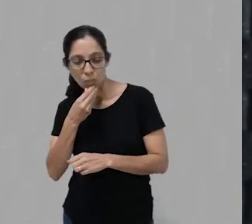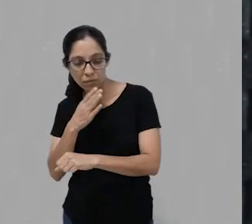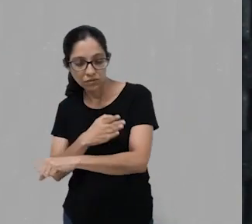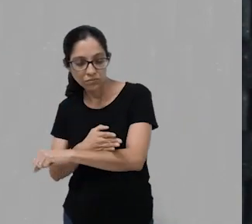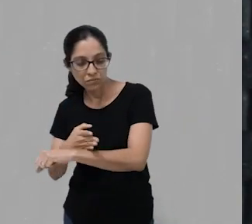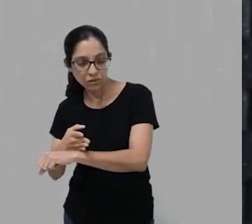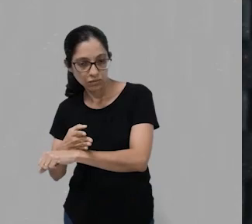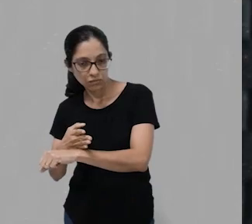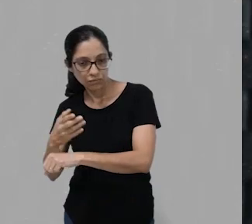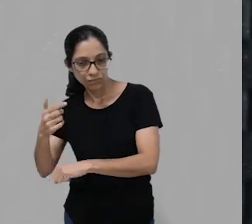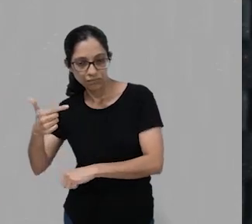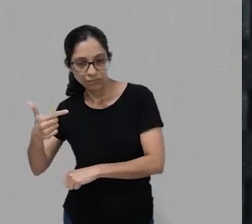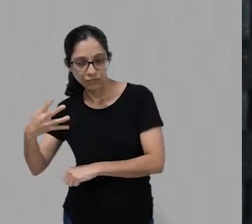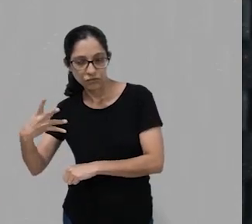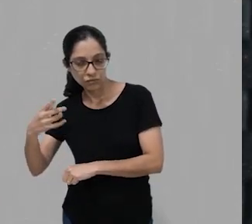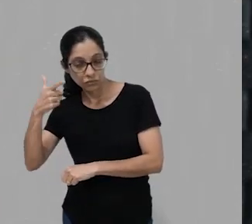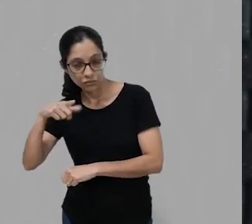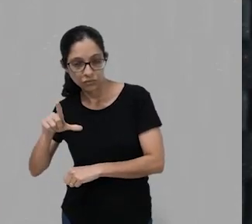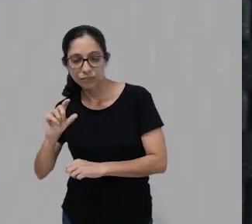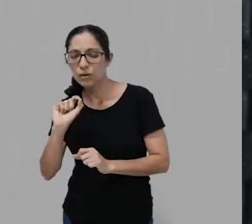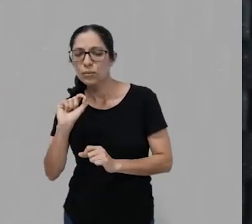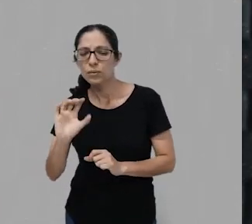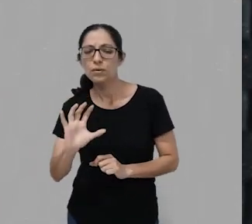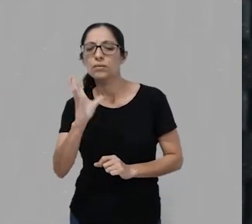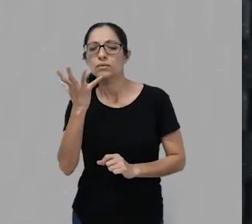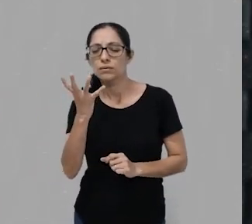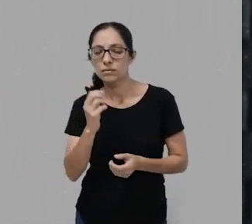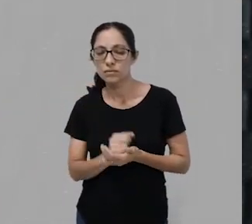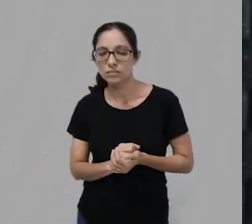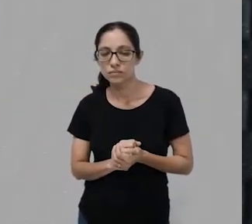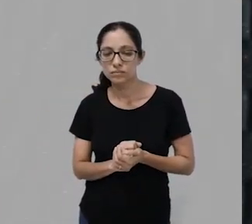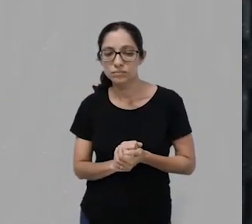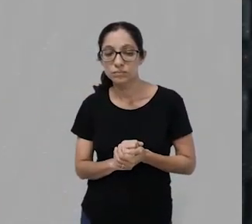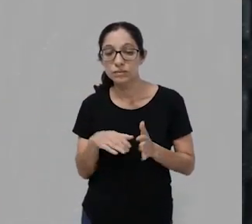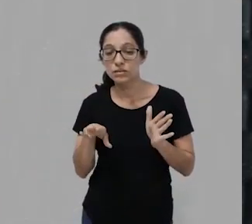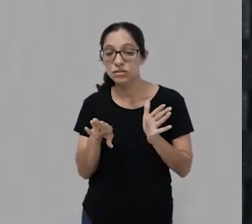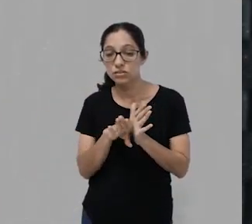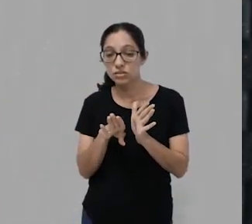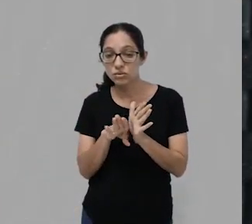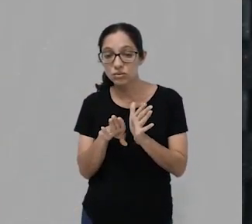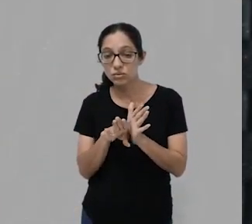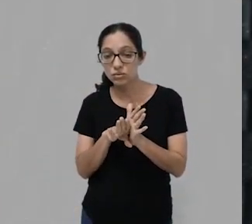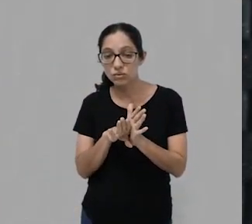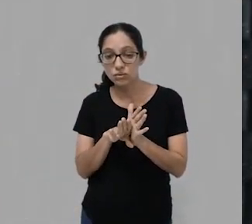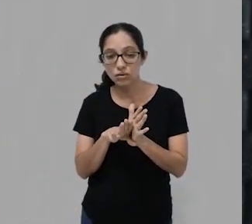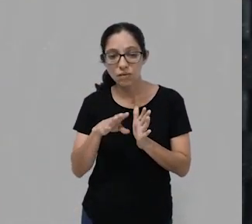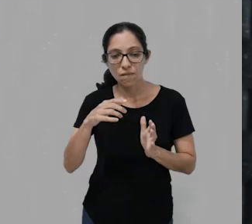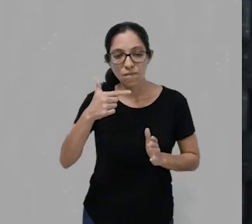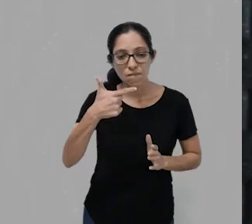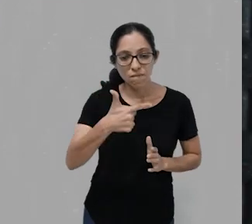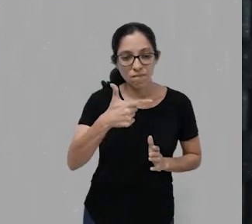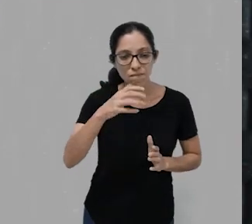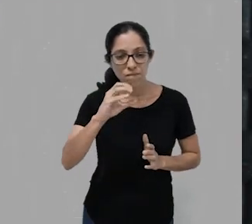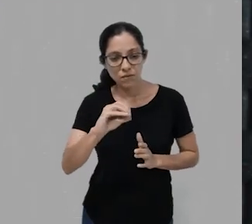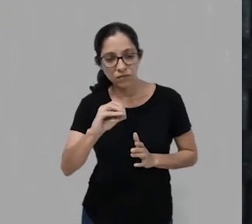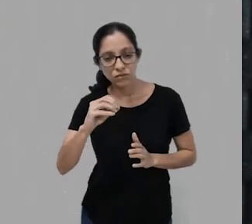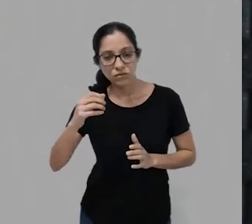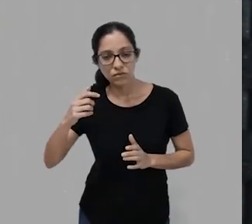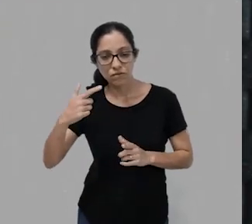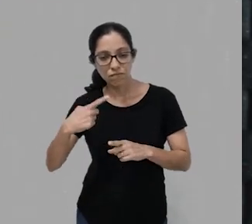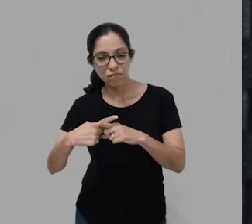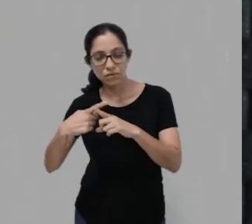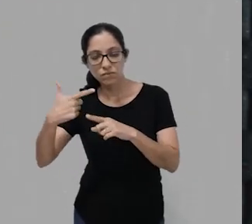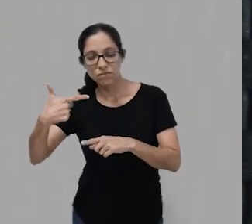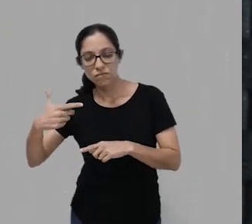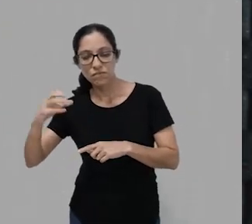21? Era. Mas aqui o que aconteceu? Aqui chegou 20-20. Então, vai chegar